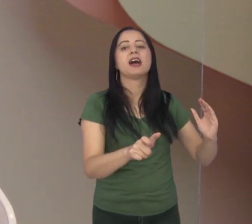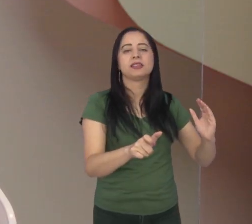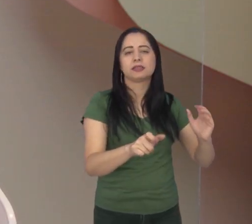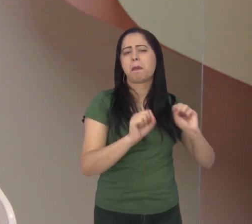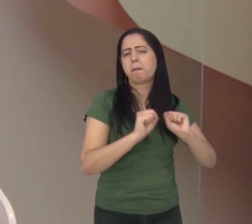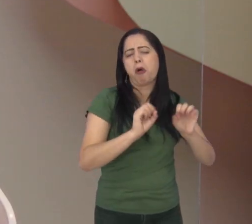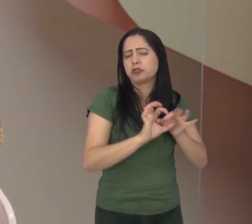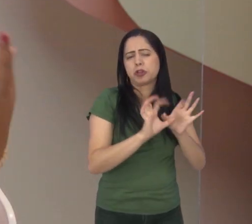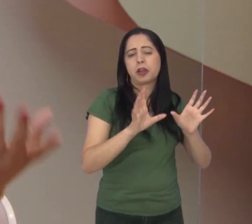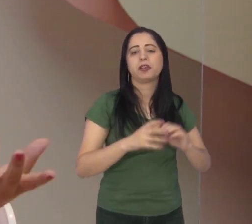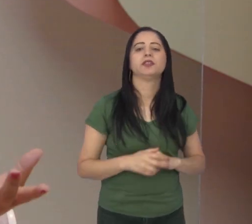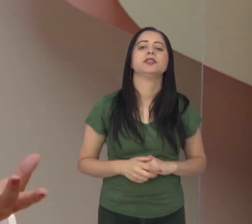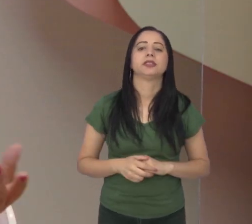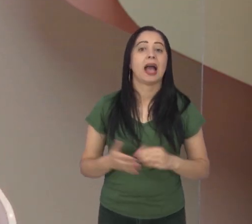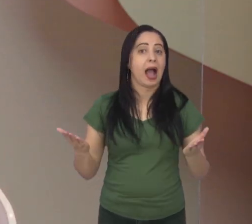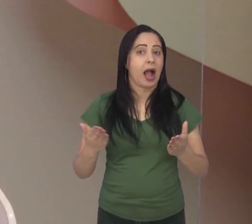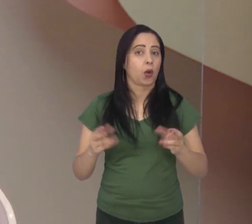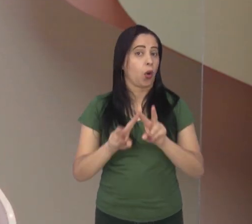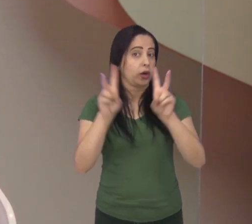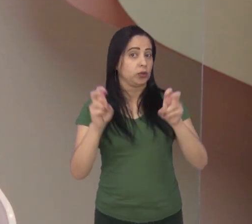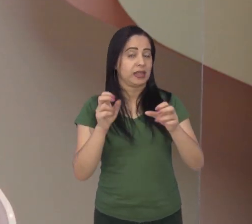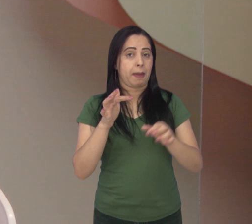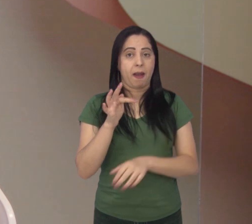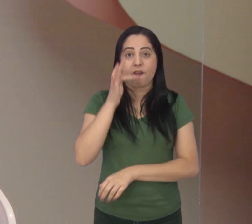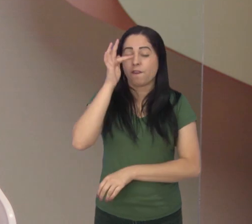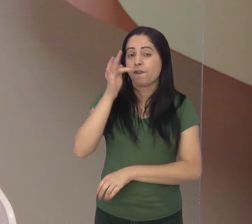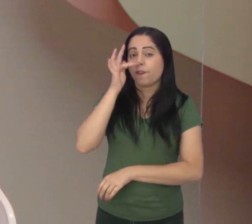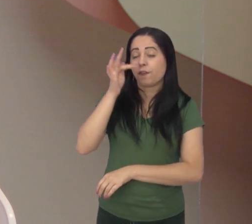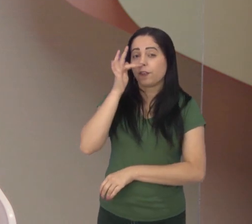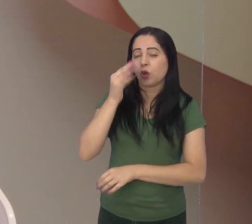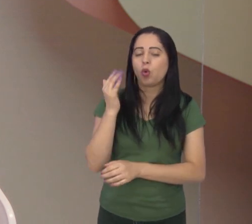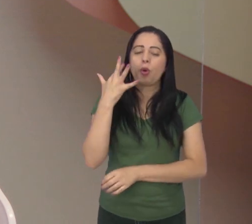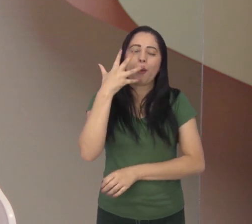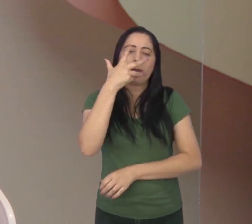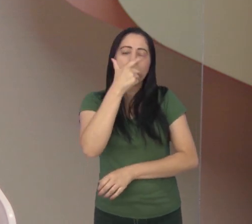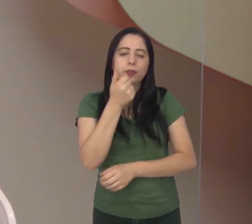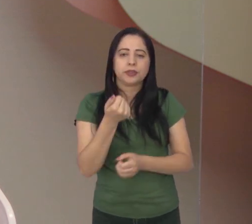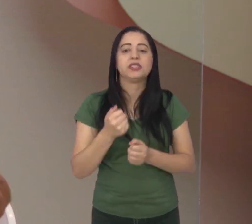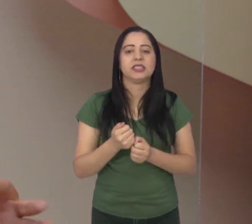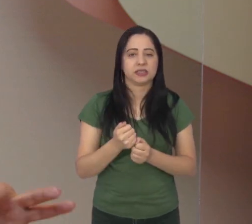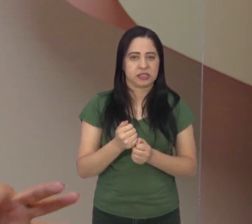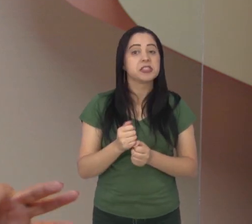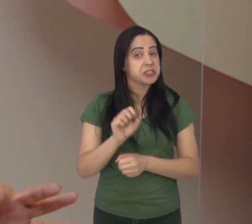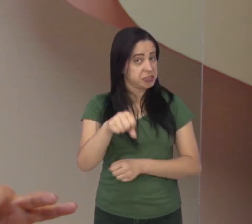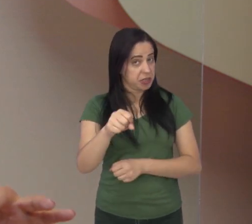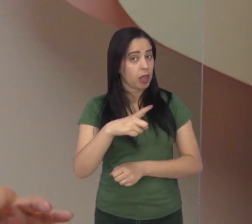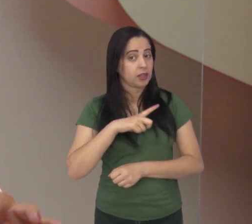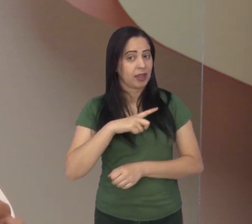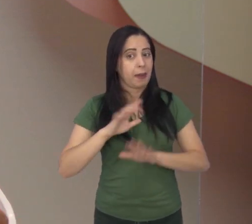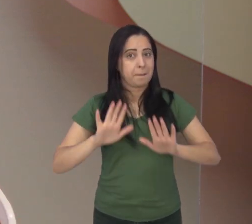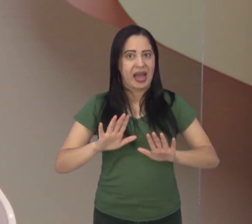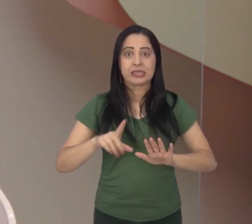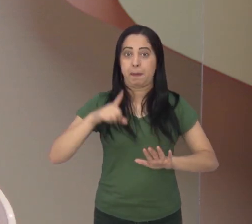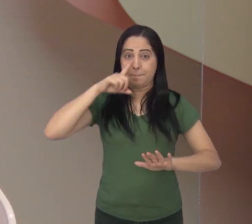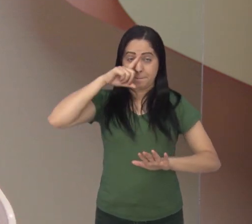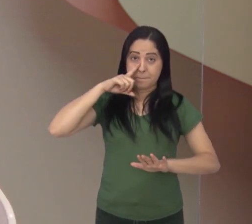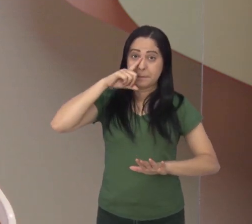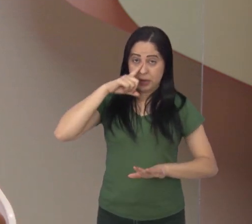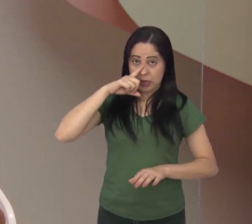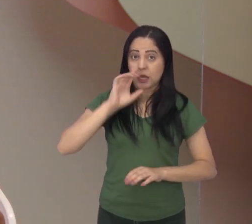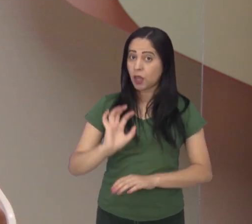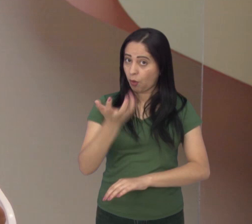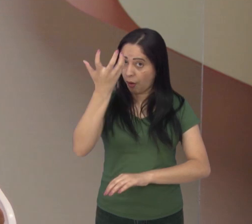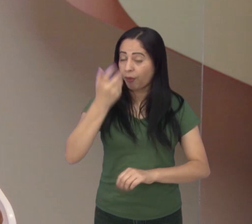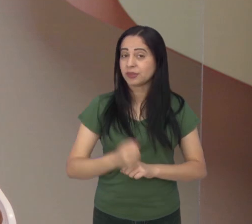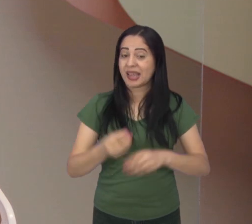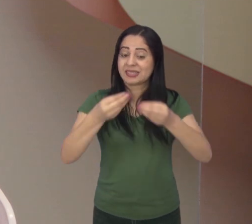casa. Bom, voltando a falar de plantas ornamentais, existem algumas plantas muito bonitas, mas que são perigosas e